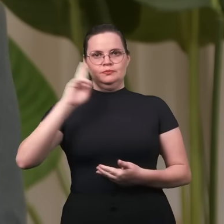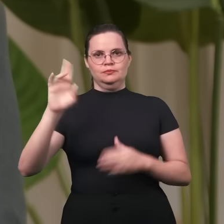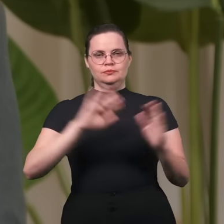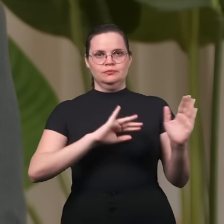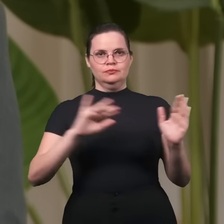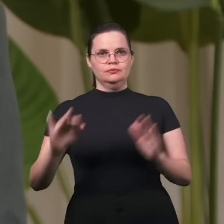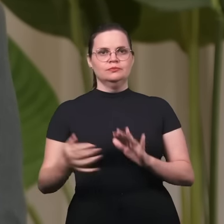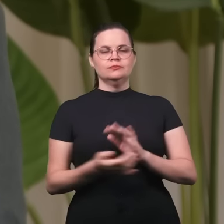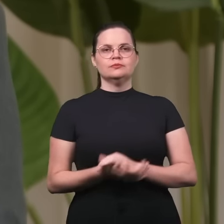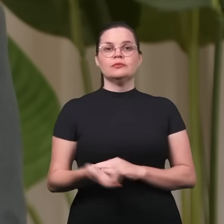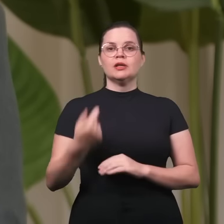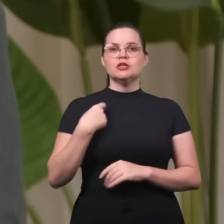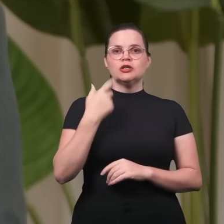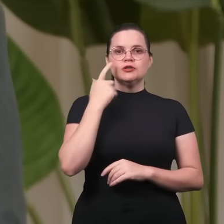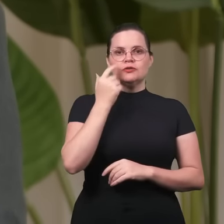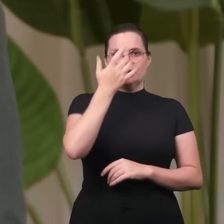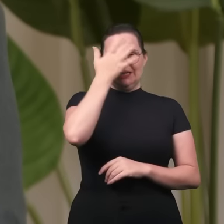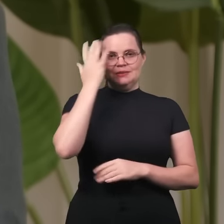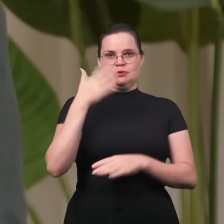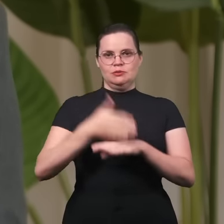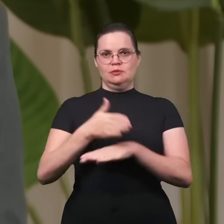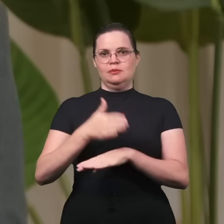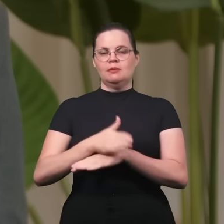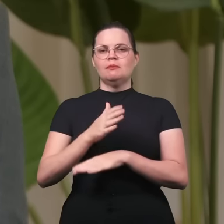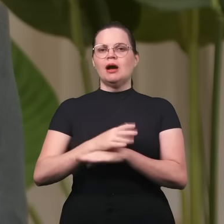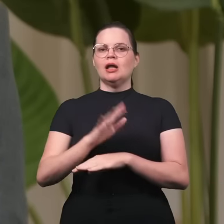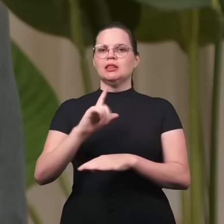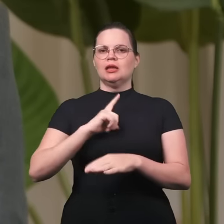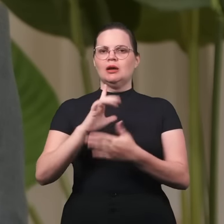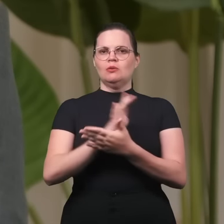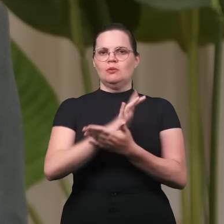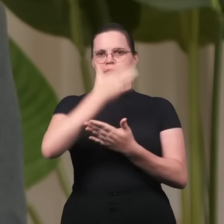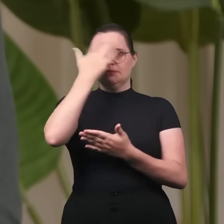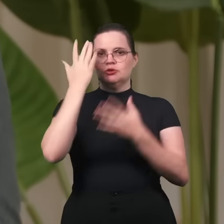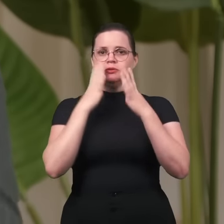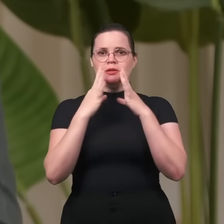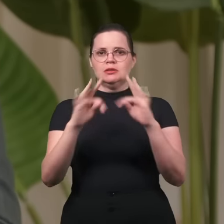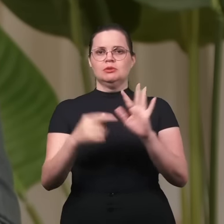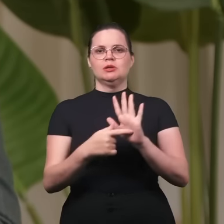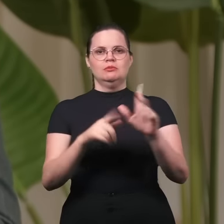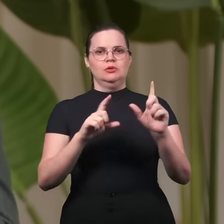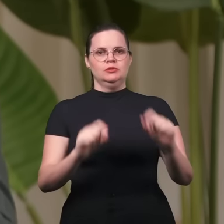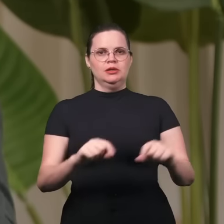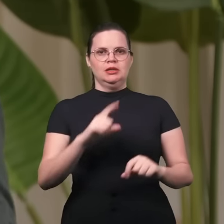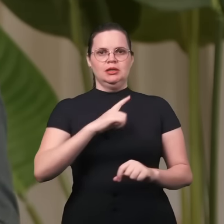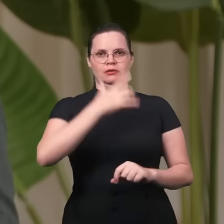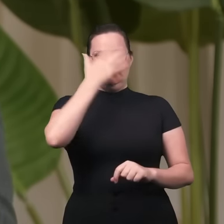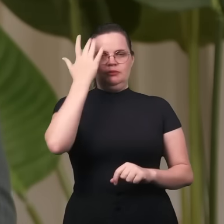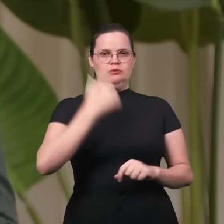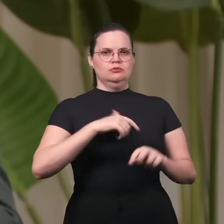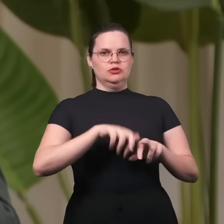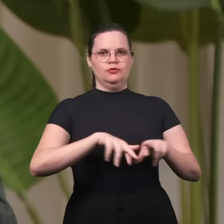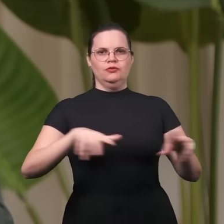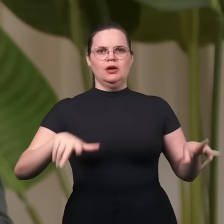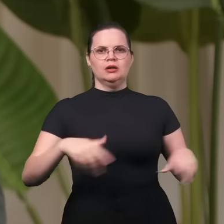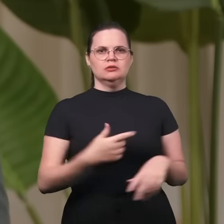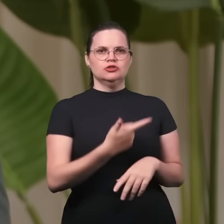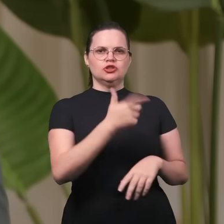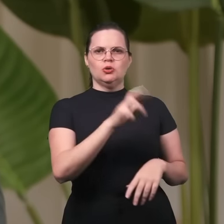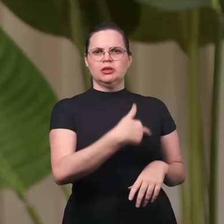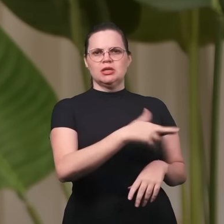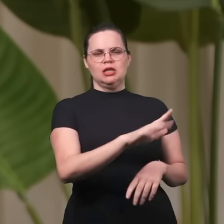percebemos isso no testemunho da igreja. Alguns vieram de diversos lugares, até de